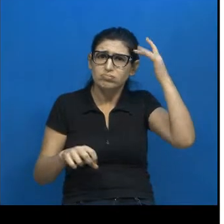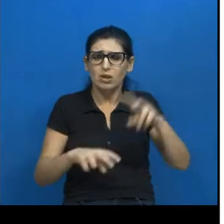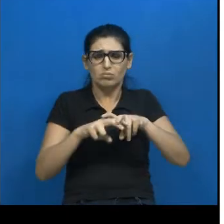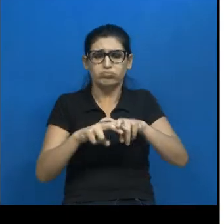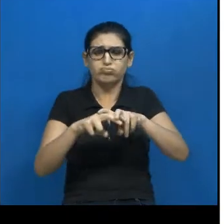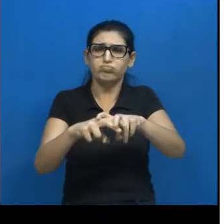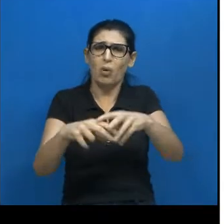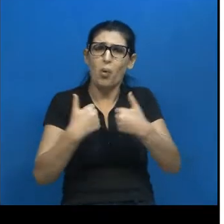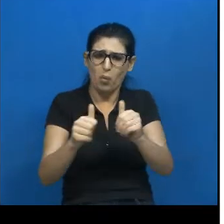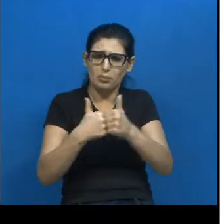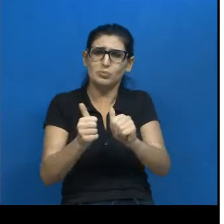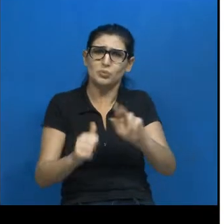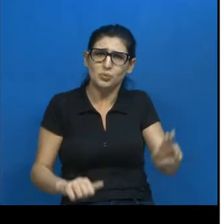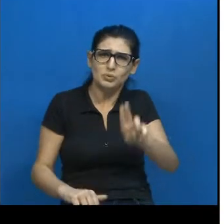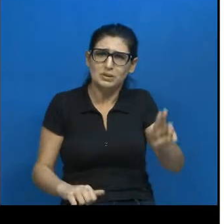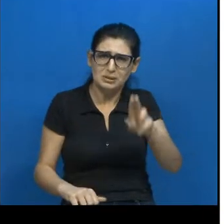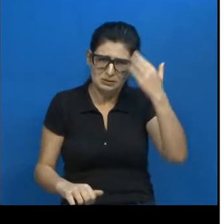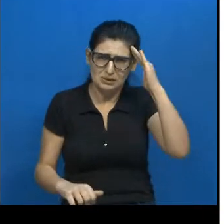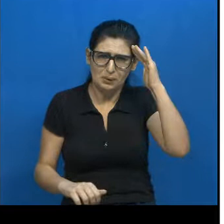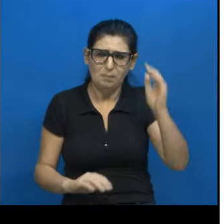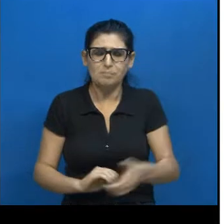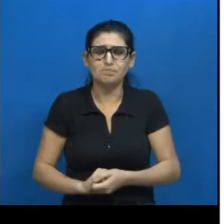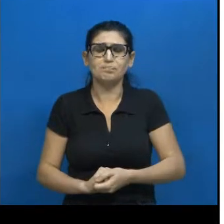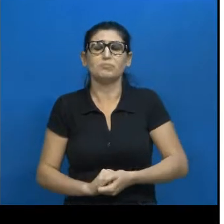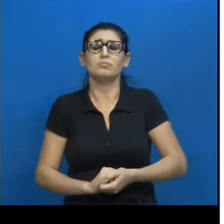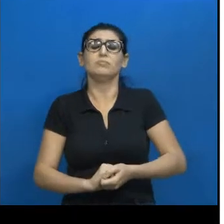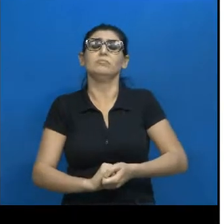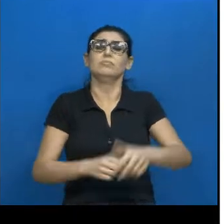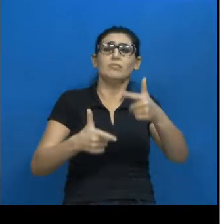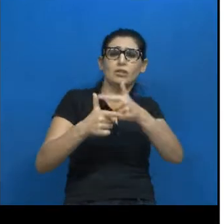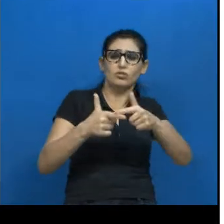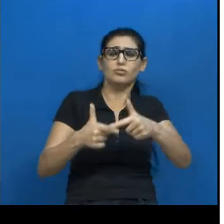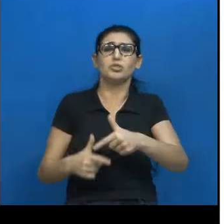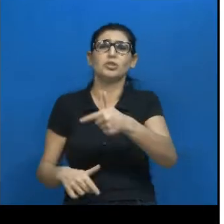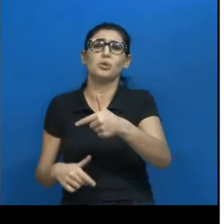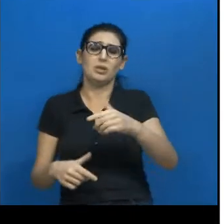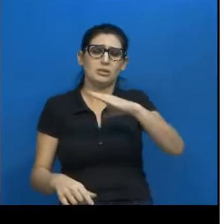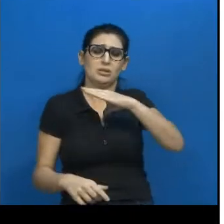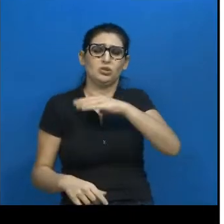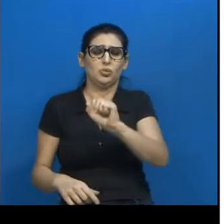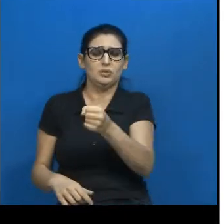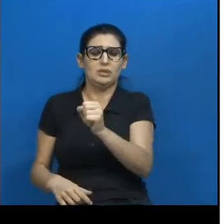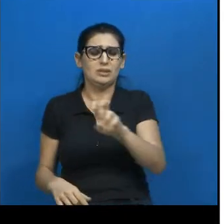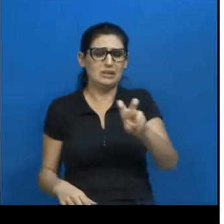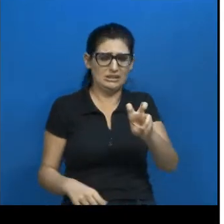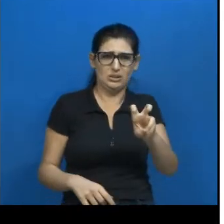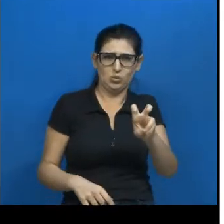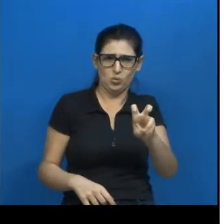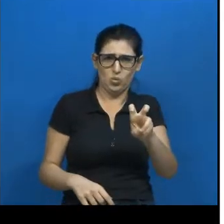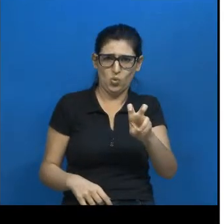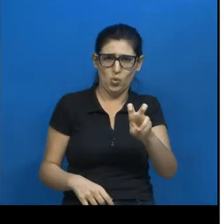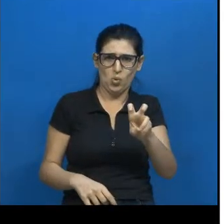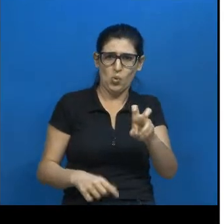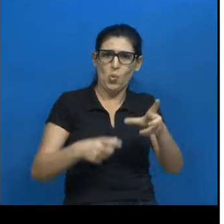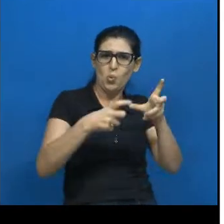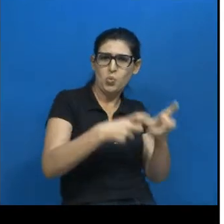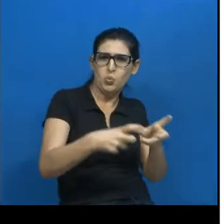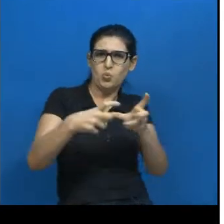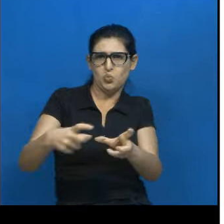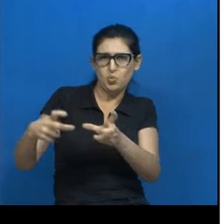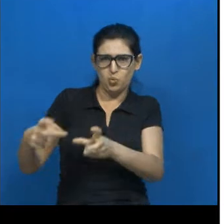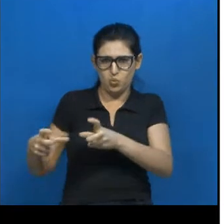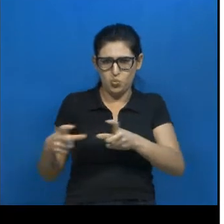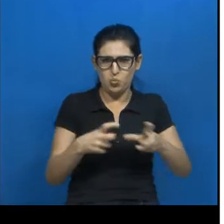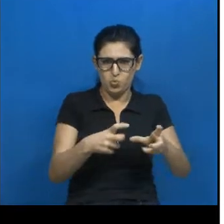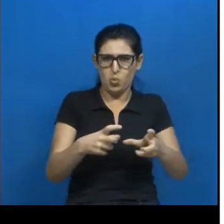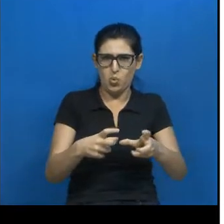Como é que foi feito? Dividiu a cidade em 85 zonas. A gente pegou a cidade e dividiu em 85 zonas.